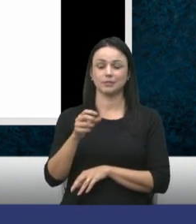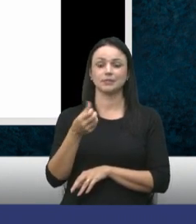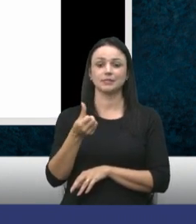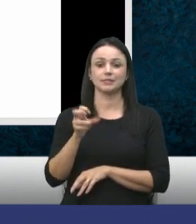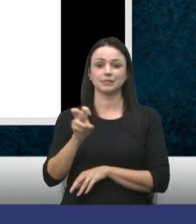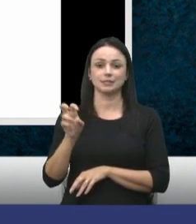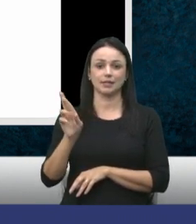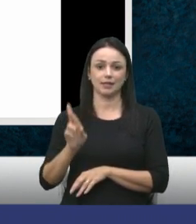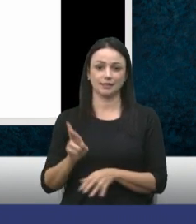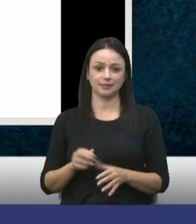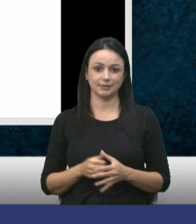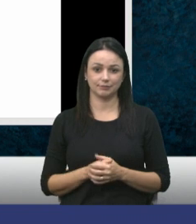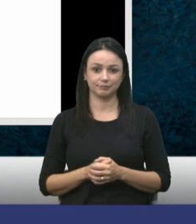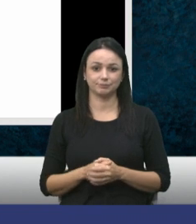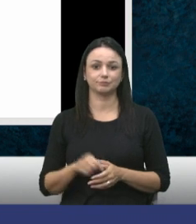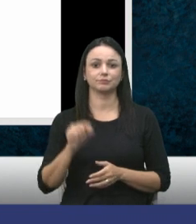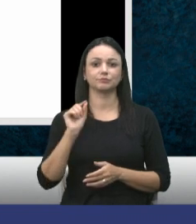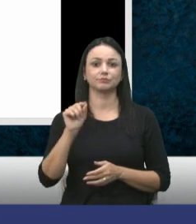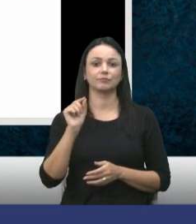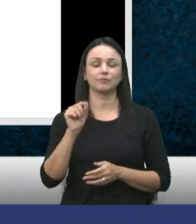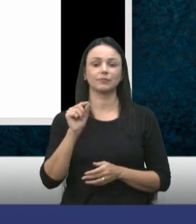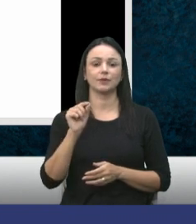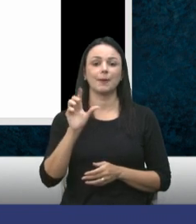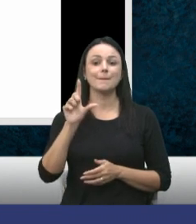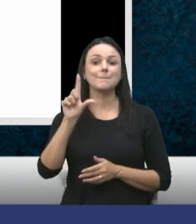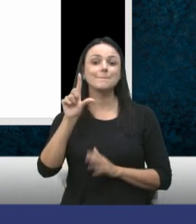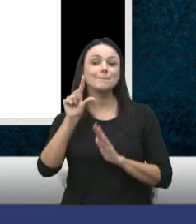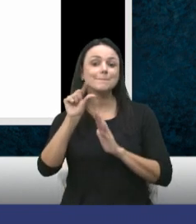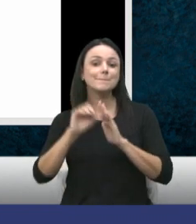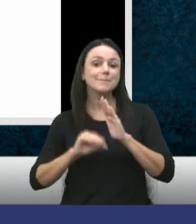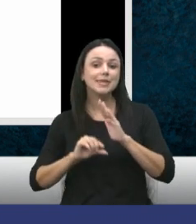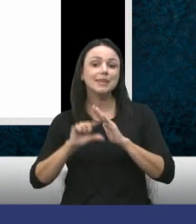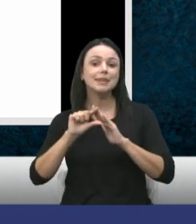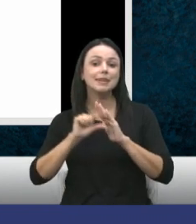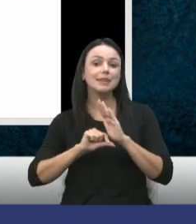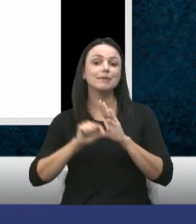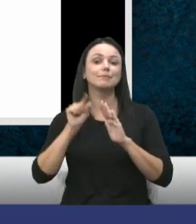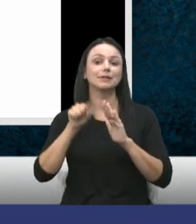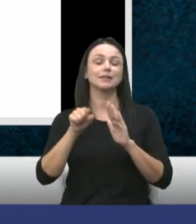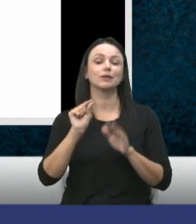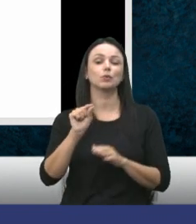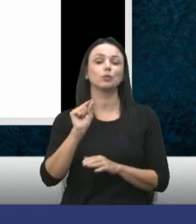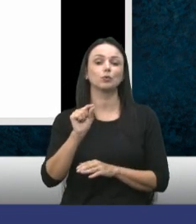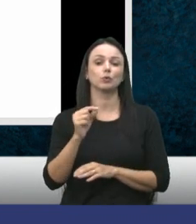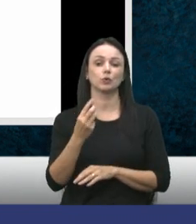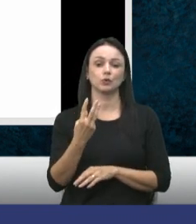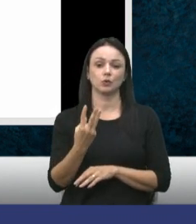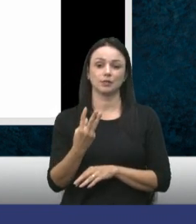151.506.655, sendo que a aplicação mínima de 25% resulta em R$